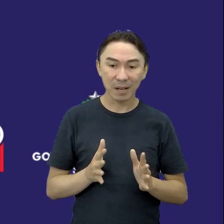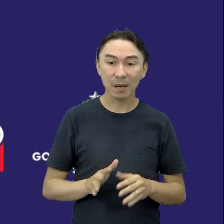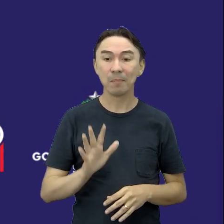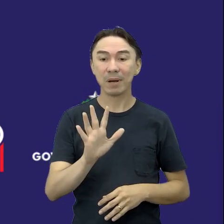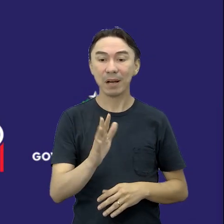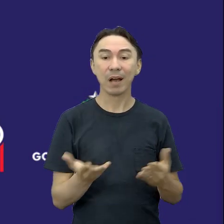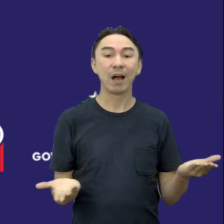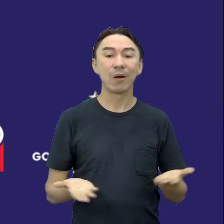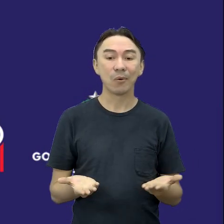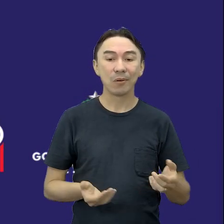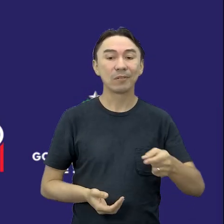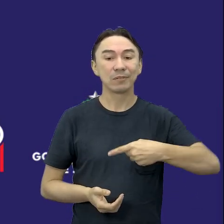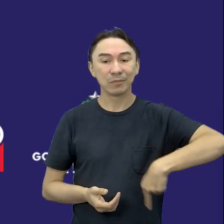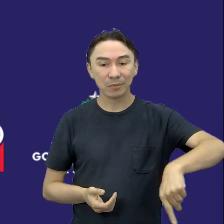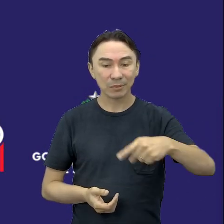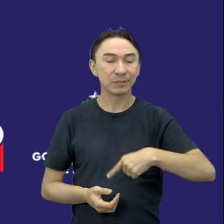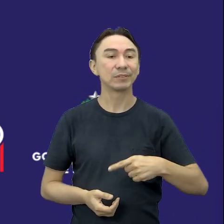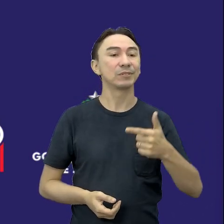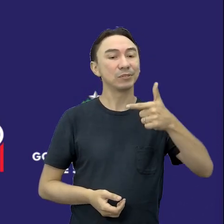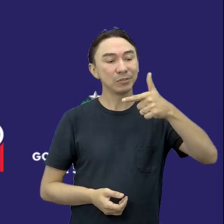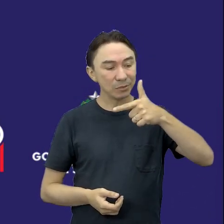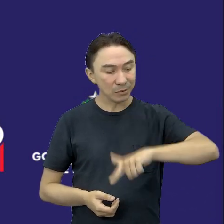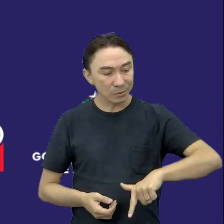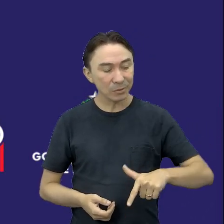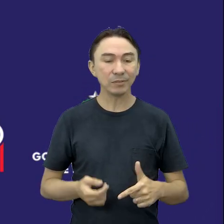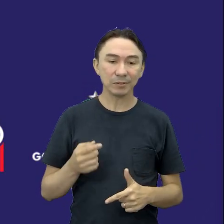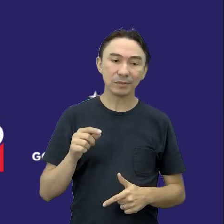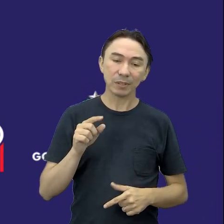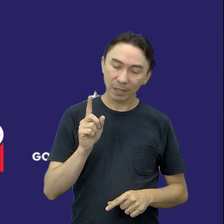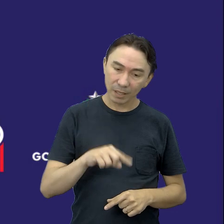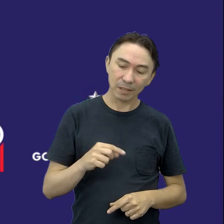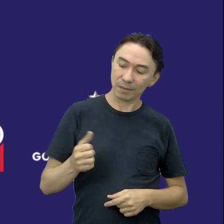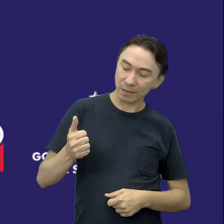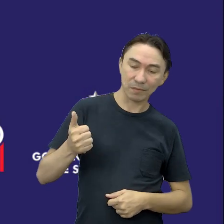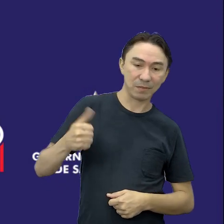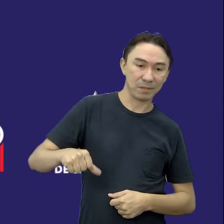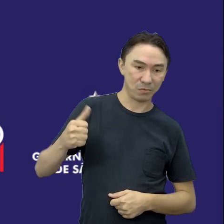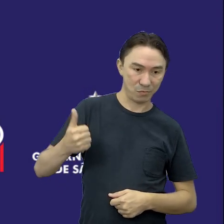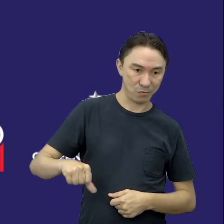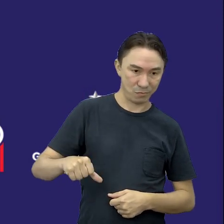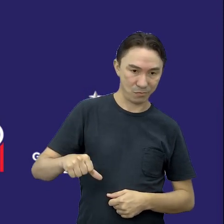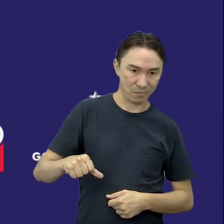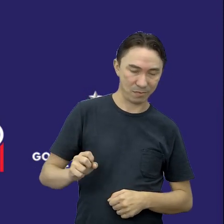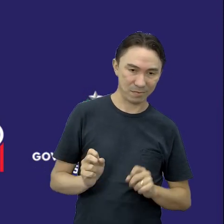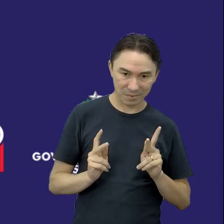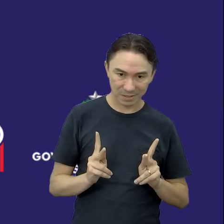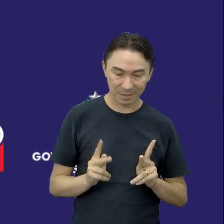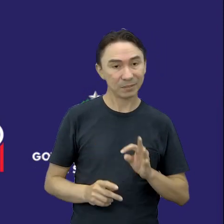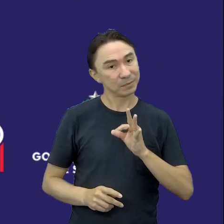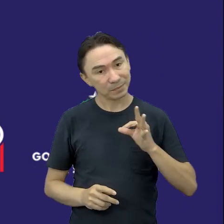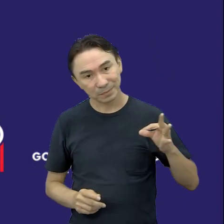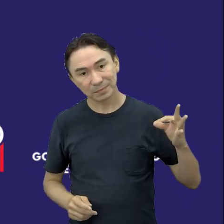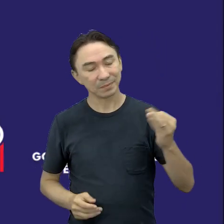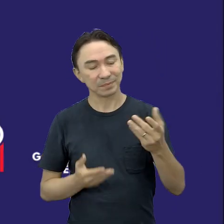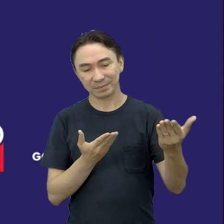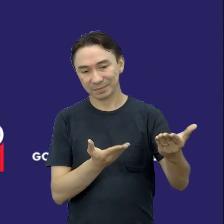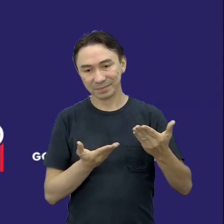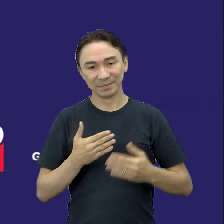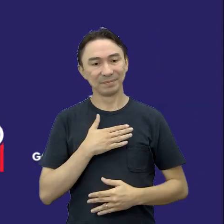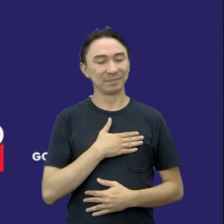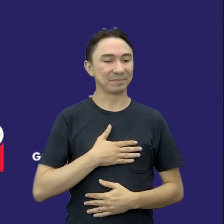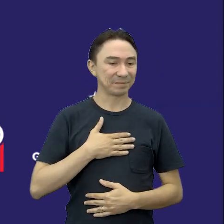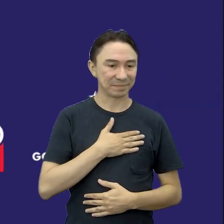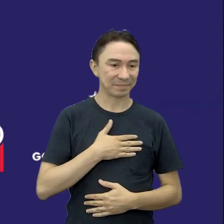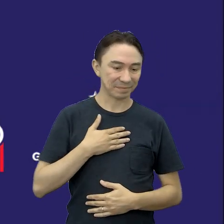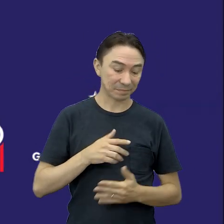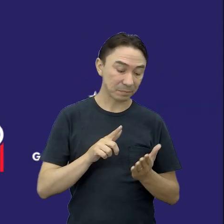retomar um pouquinho esse tema que é a avaliação, tá bom? Então, todos bem-vindos aí. Peguem um caderninho,